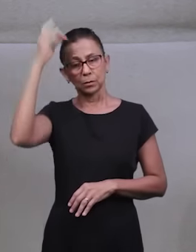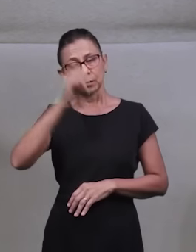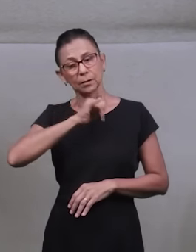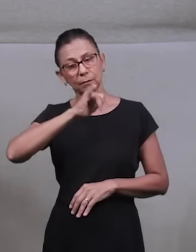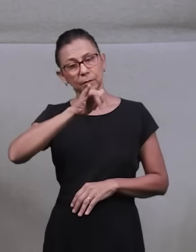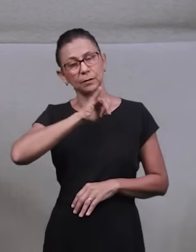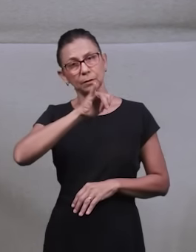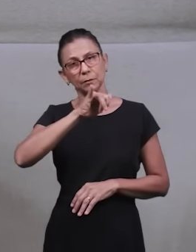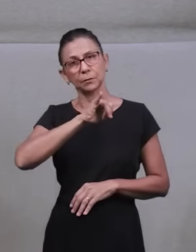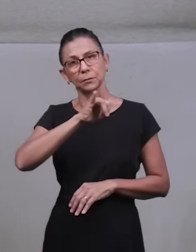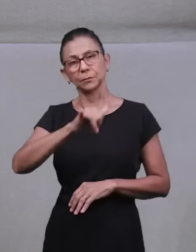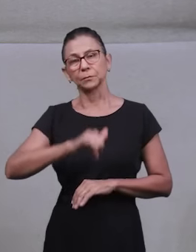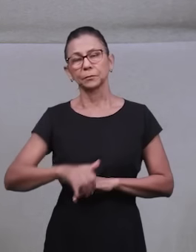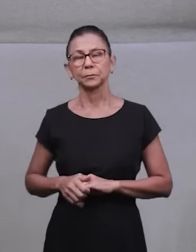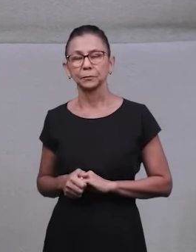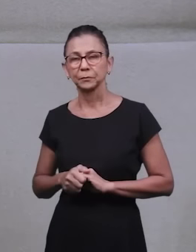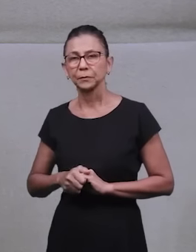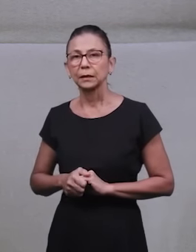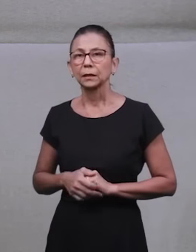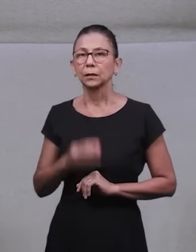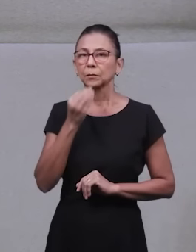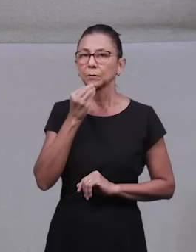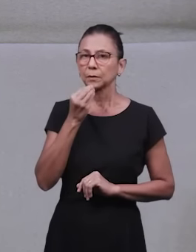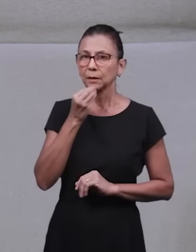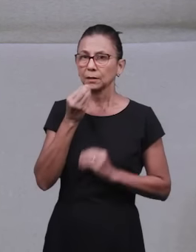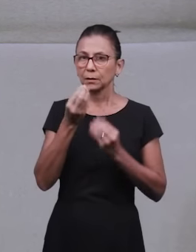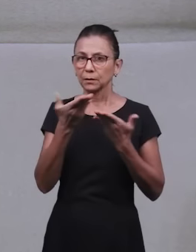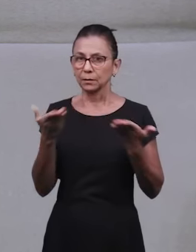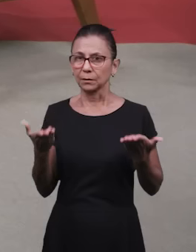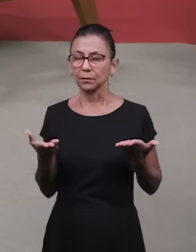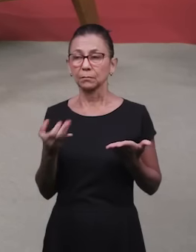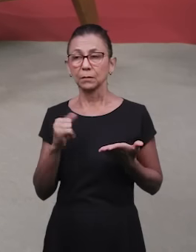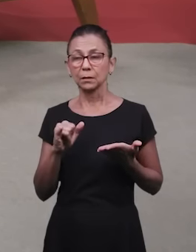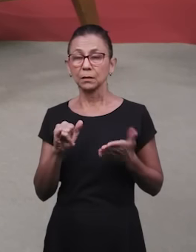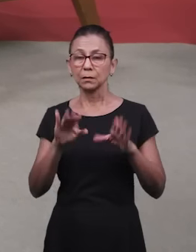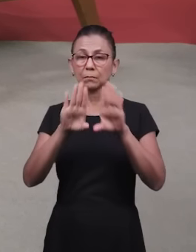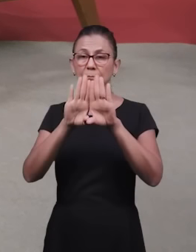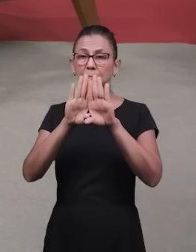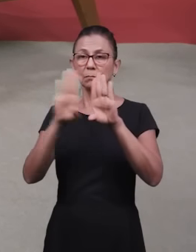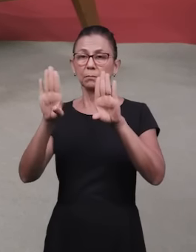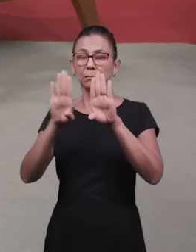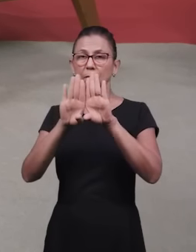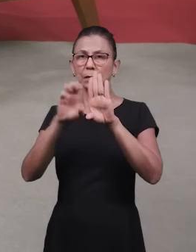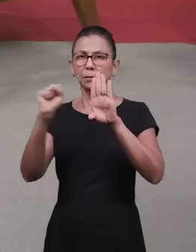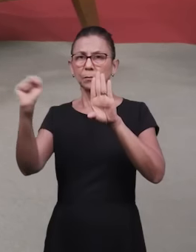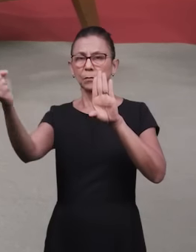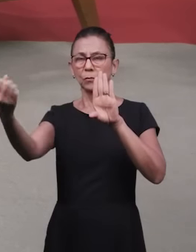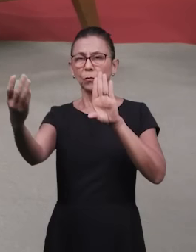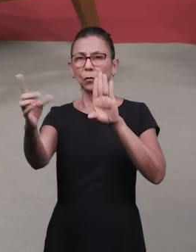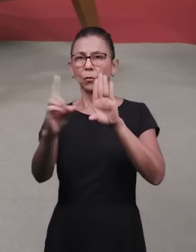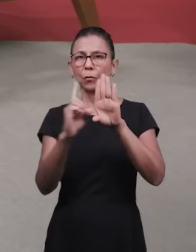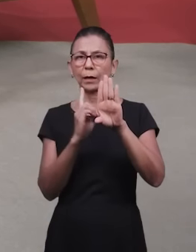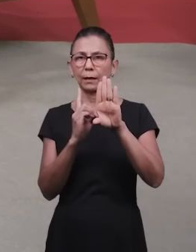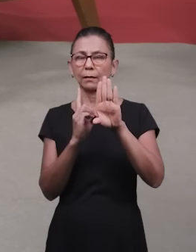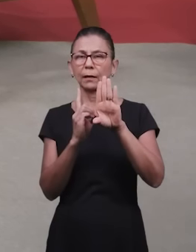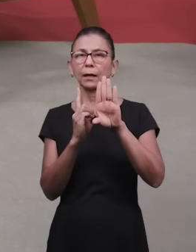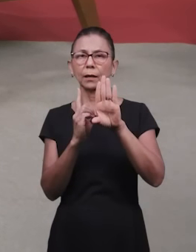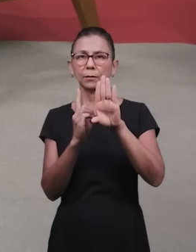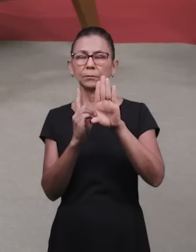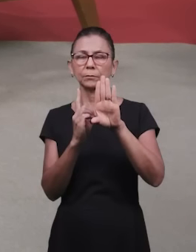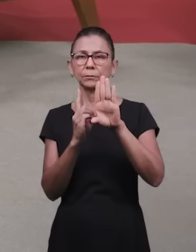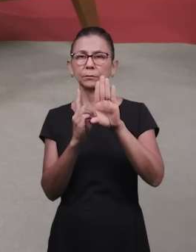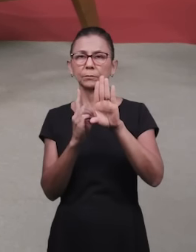que estou à porta e bato. É a oportunidade que ele está dando. Se alguém abrir, eu vou entrar Eu vou